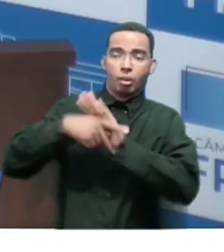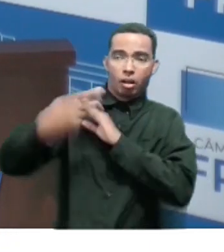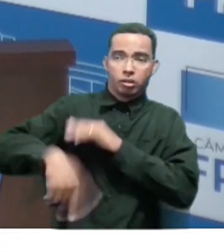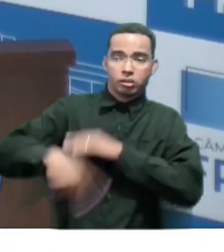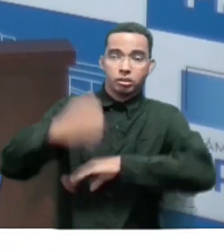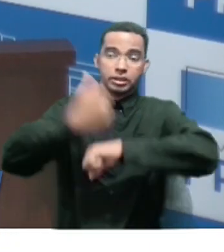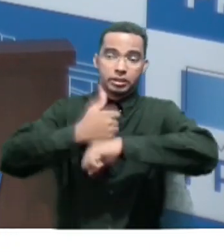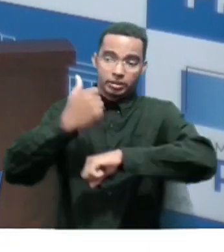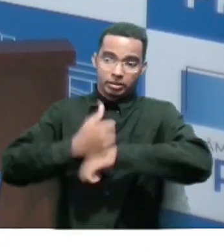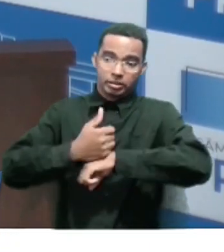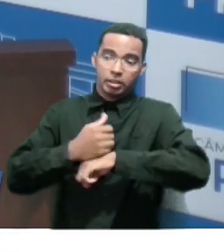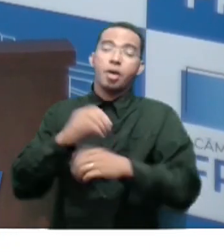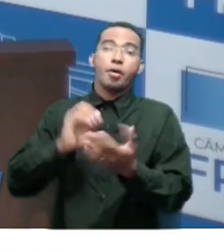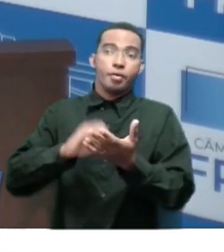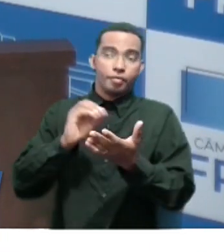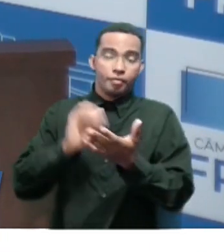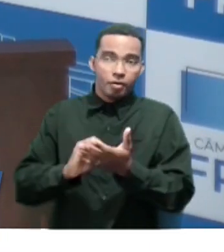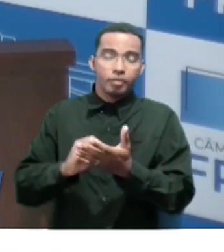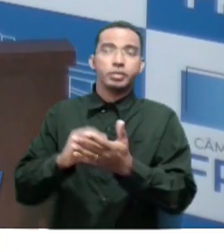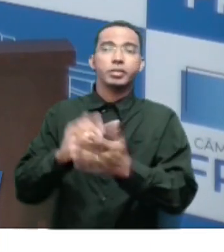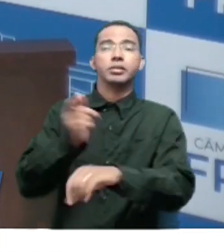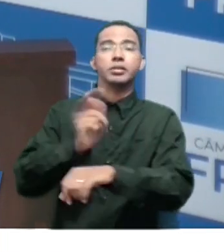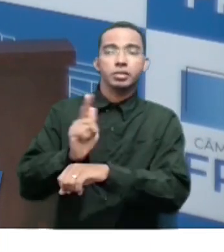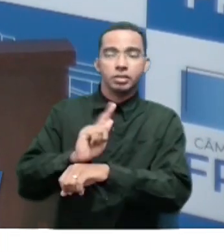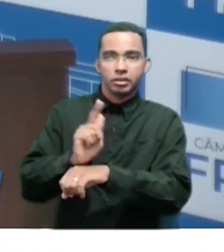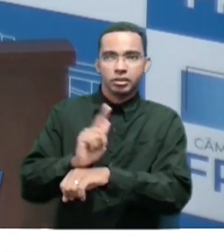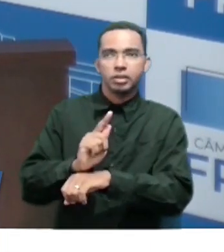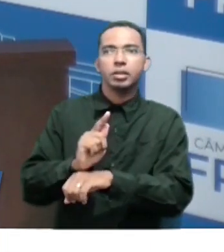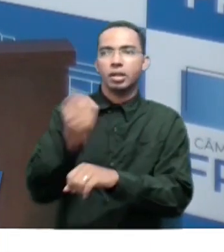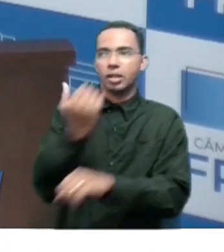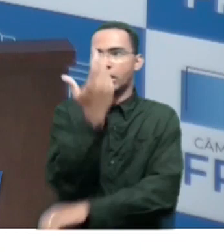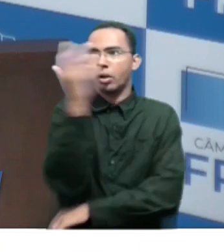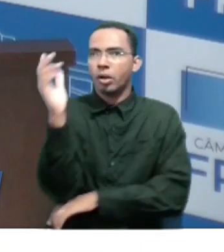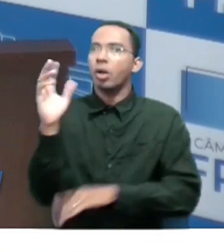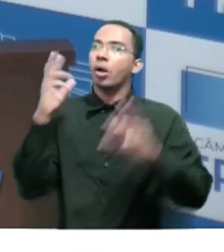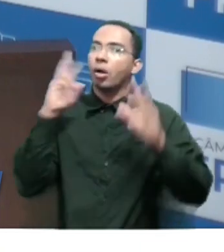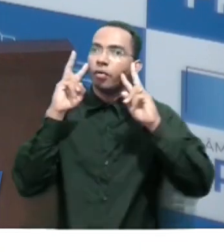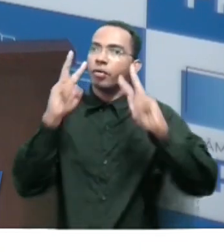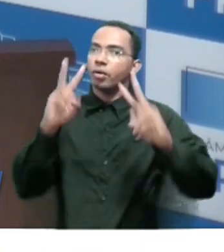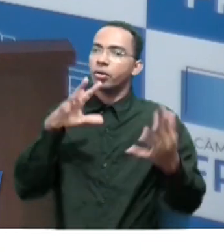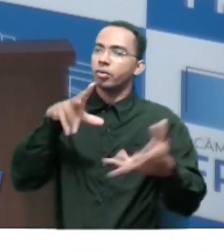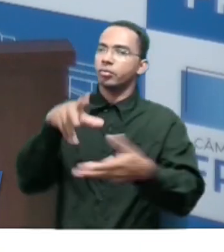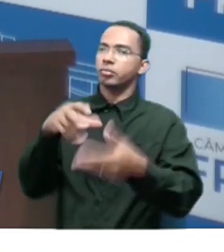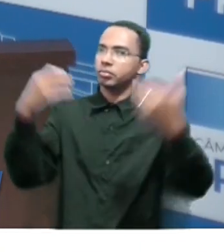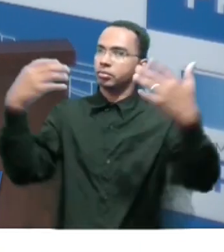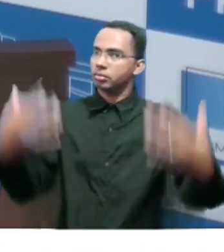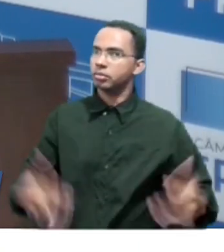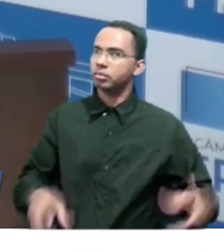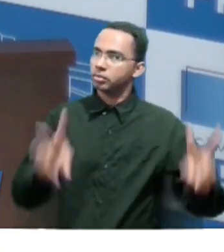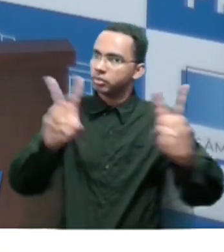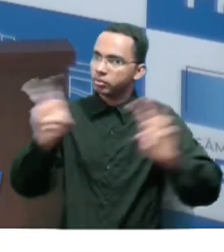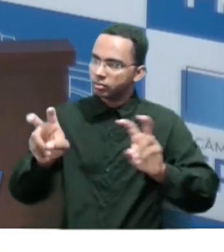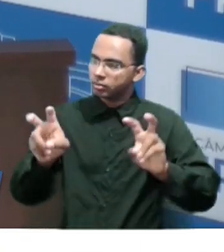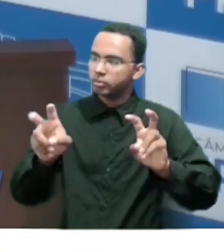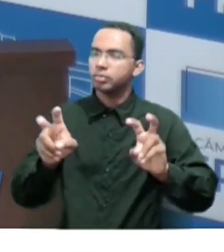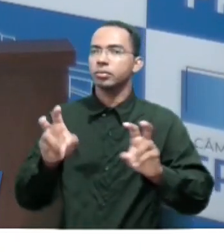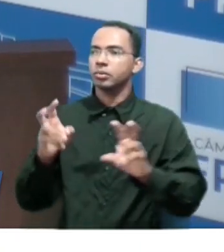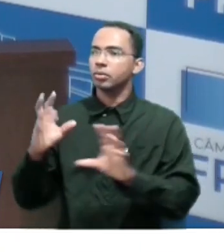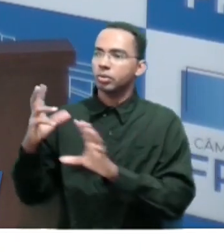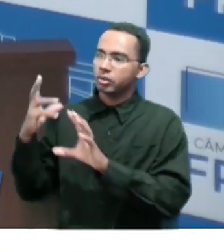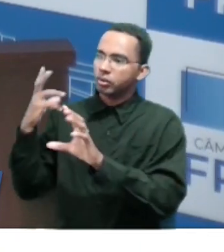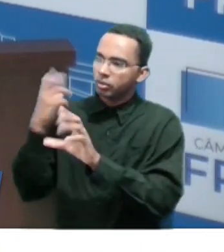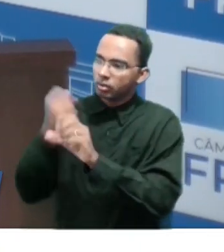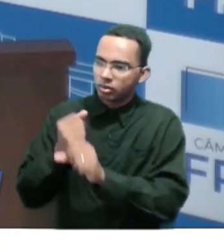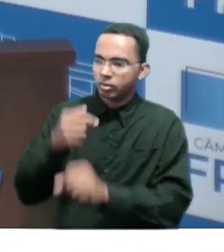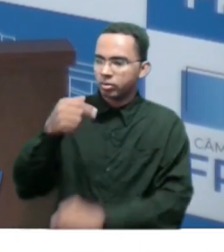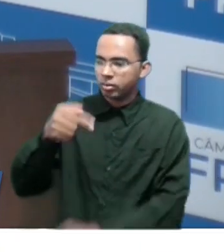Gestão ambiental. Olha que o mundo inteiro fala disso, hein? Orçou 72